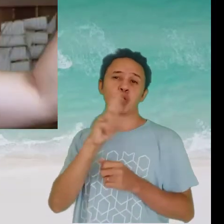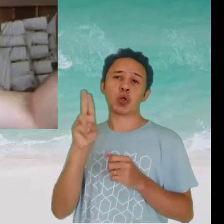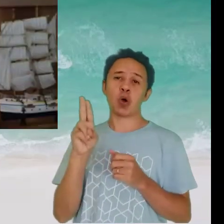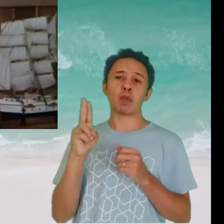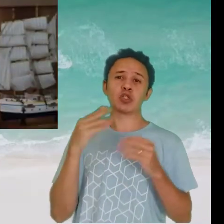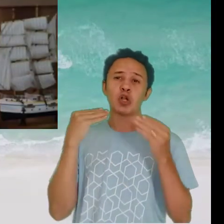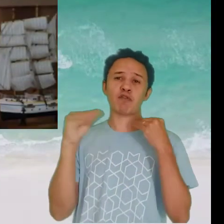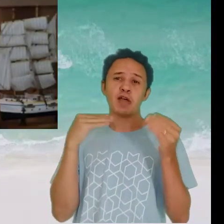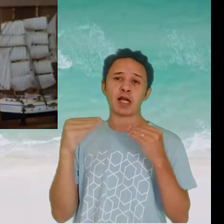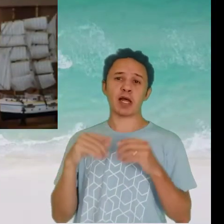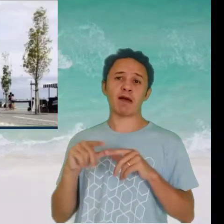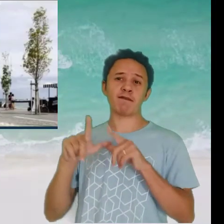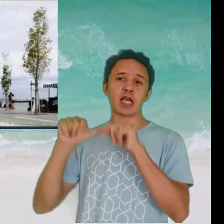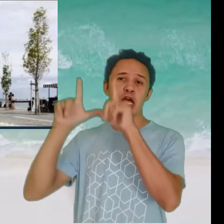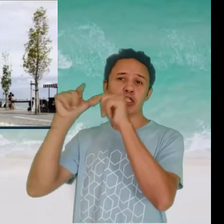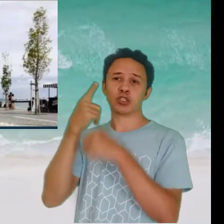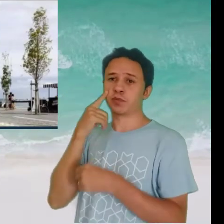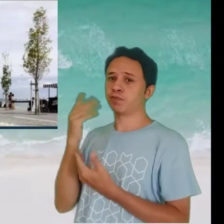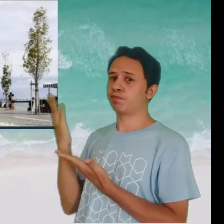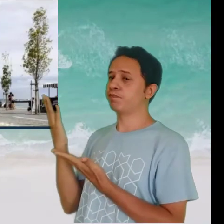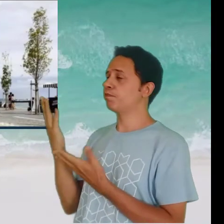A Viagem.